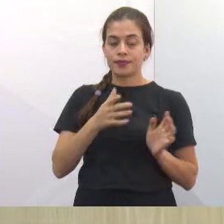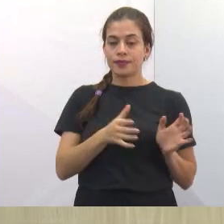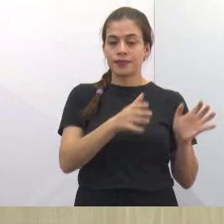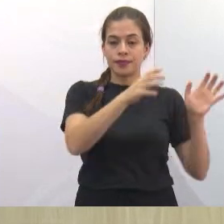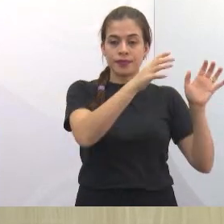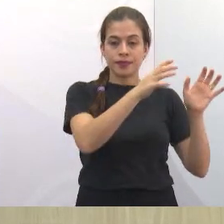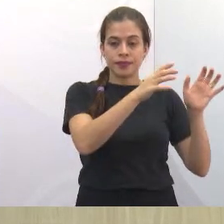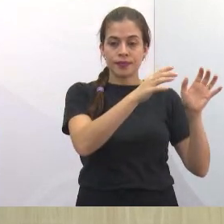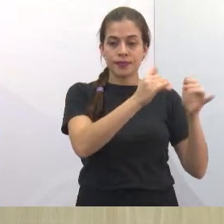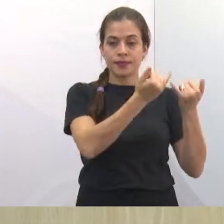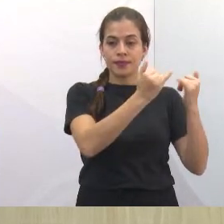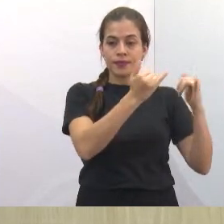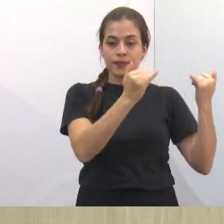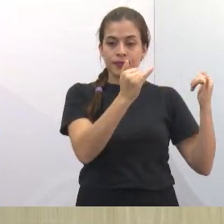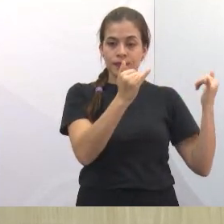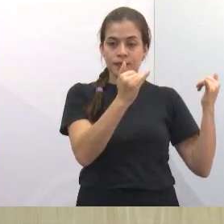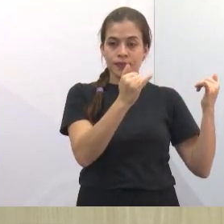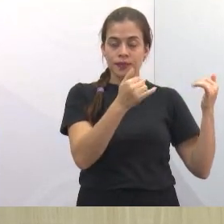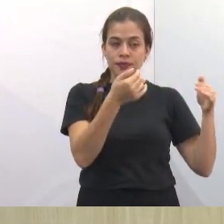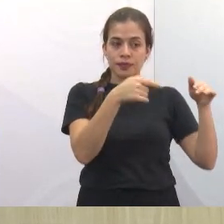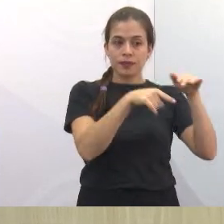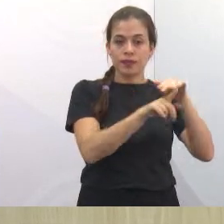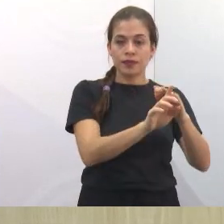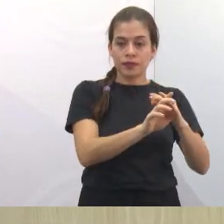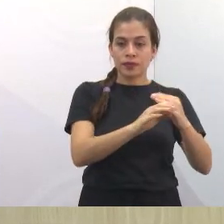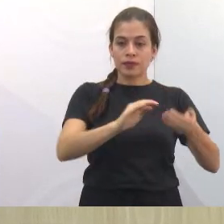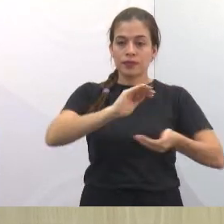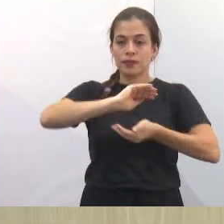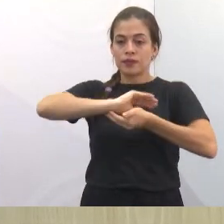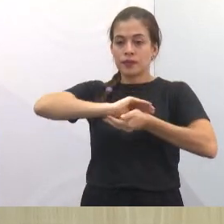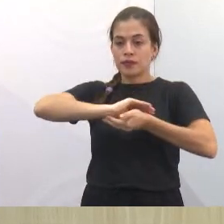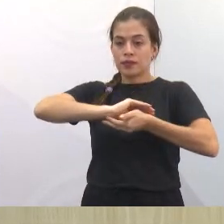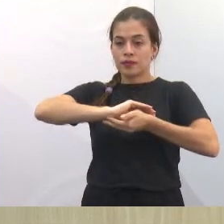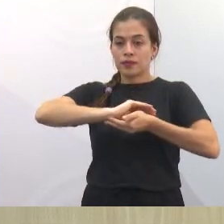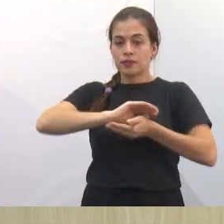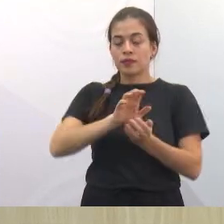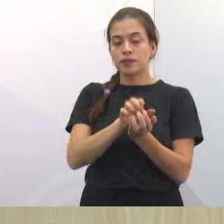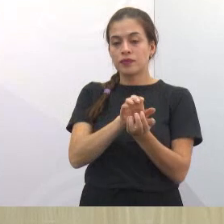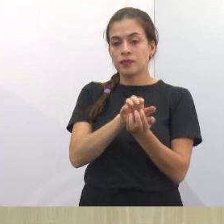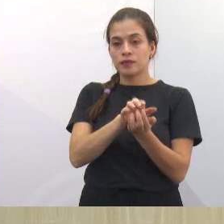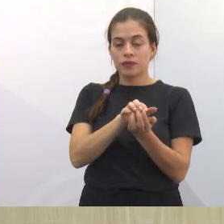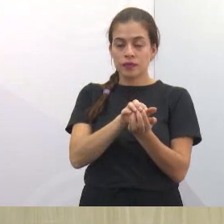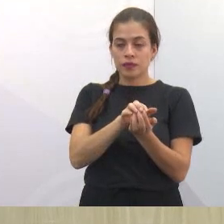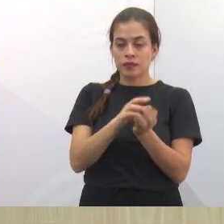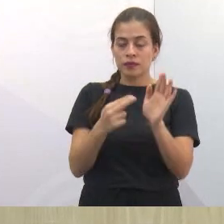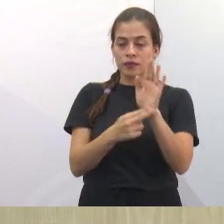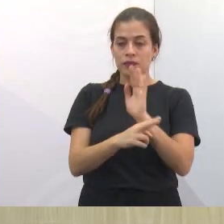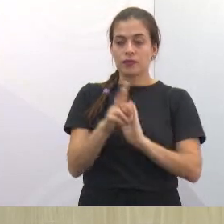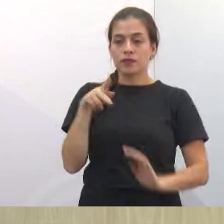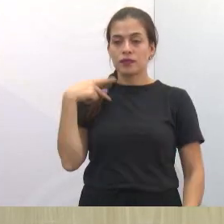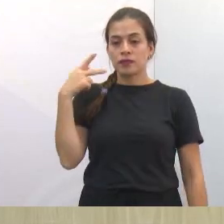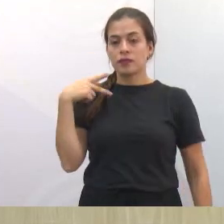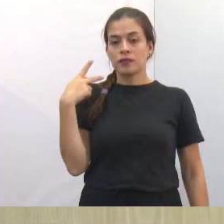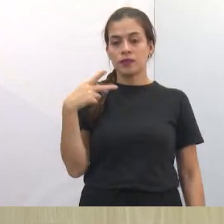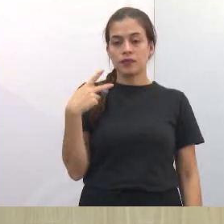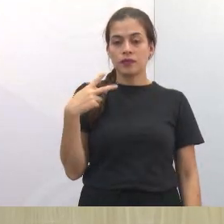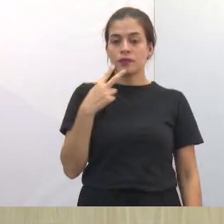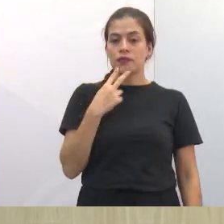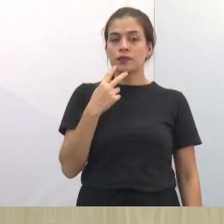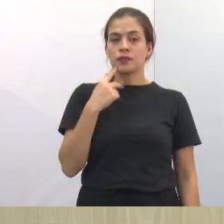eletrônico dentro do poupa-tempo de Jacareí. Autoria, vereador Valmir do Parque